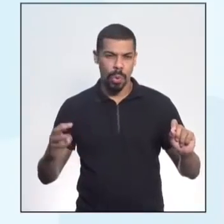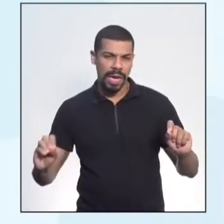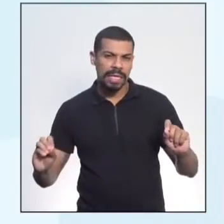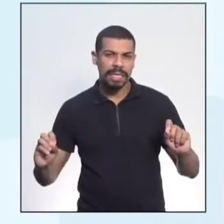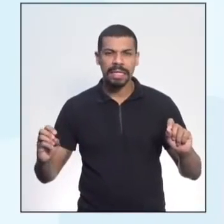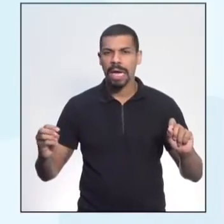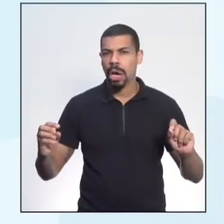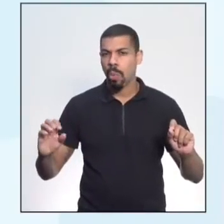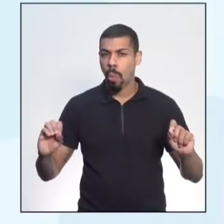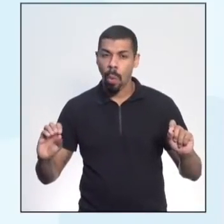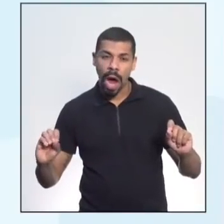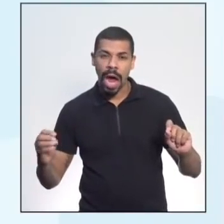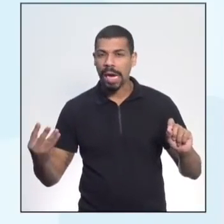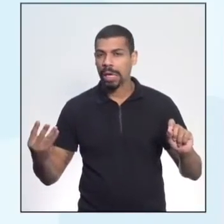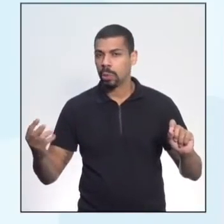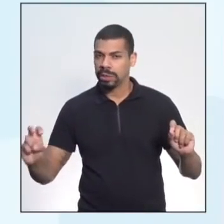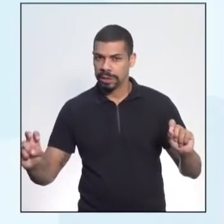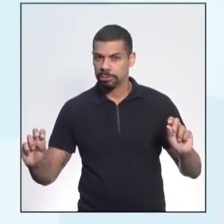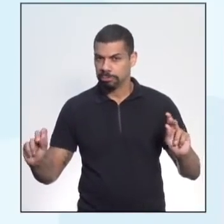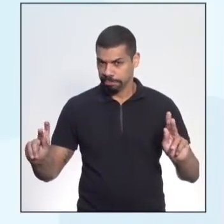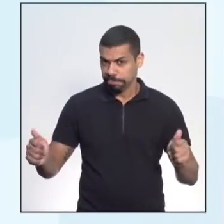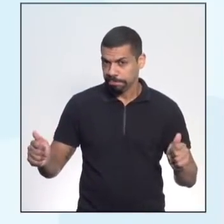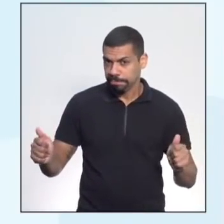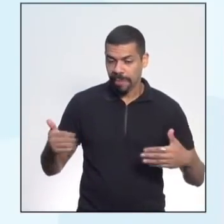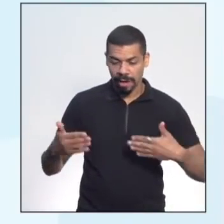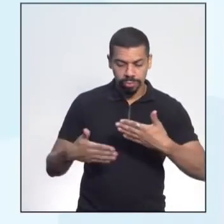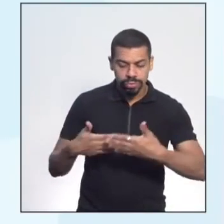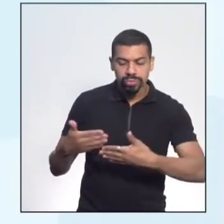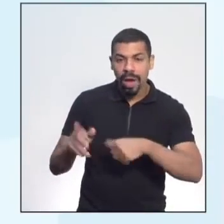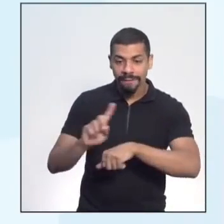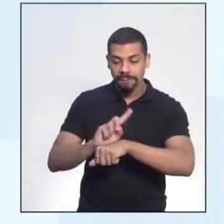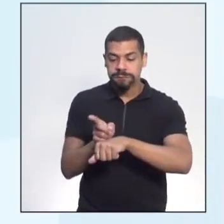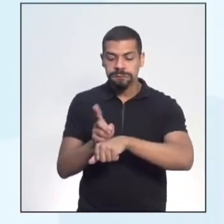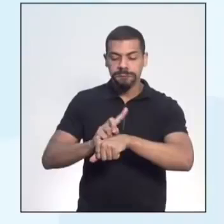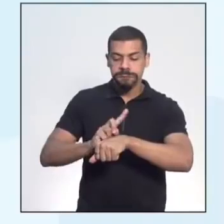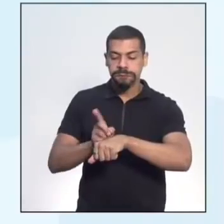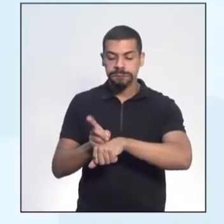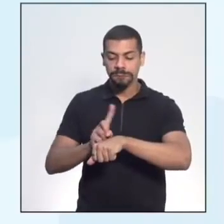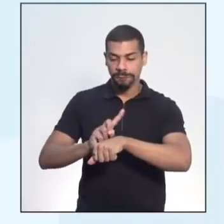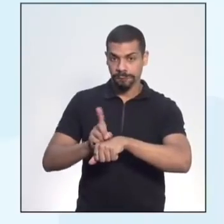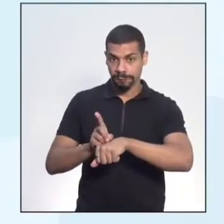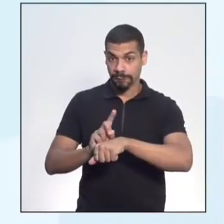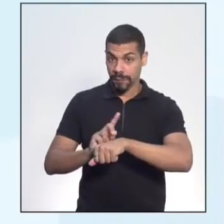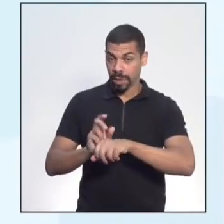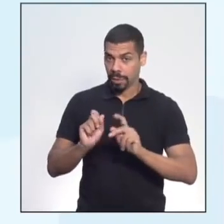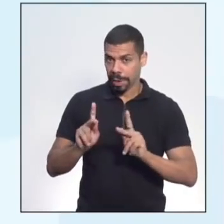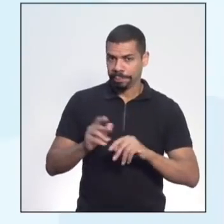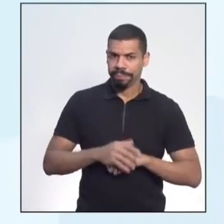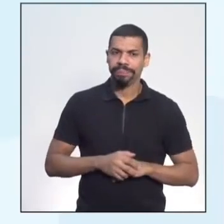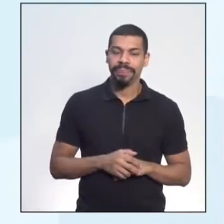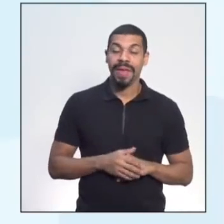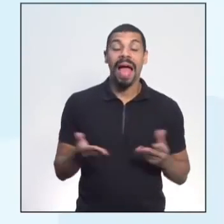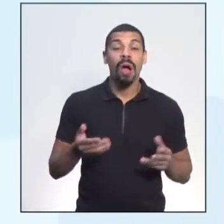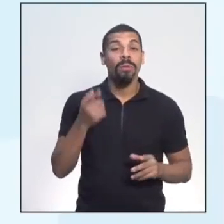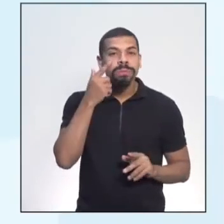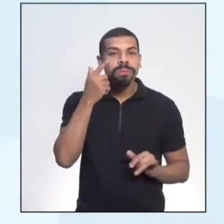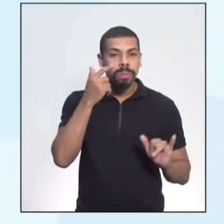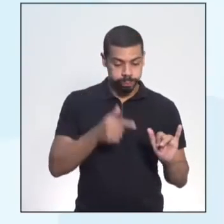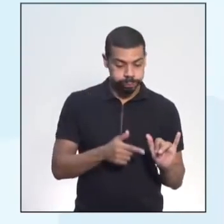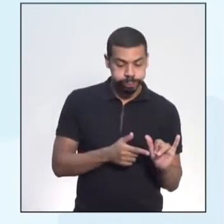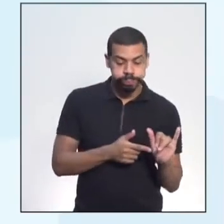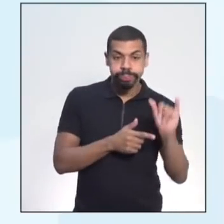o tempo, segundos, alguma coisa foi acontecendo com a velocidade. Tudo bem? Bom, olhando agora o eixo vertical, que é o